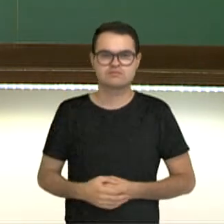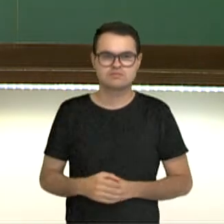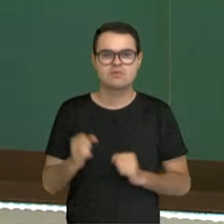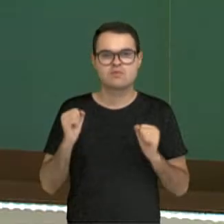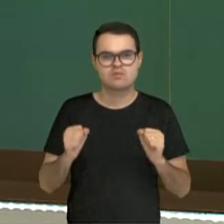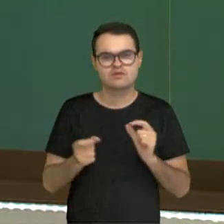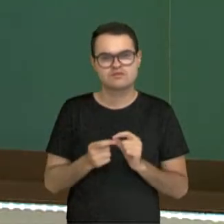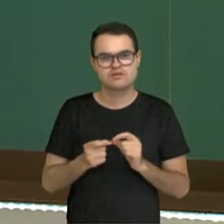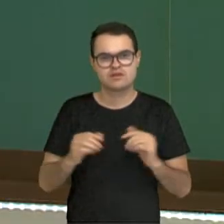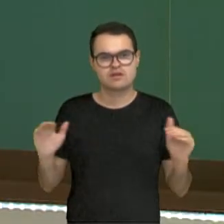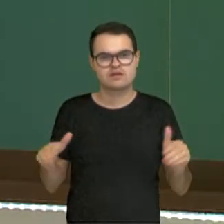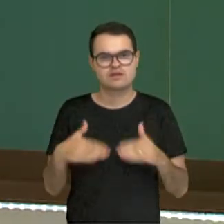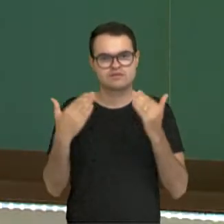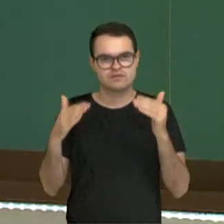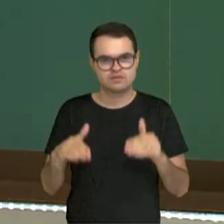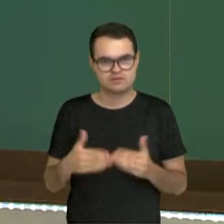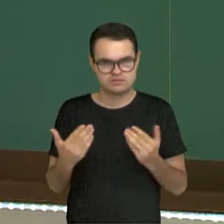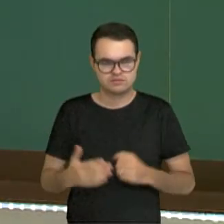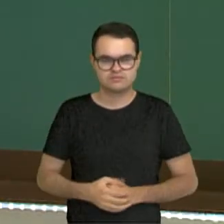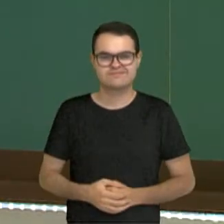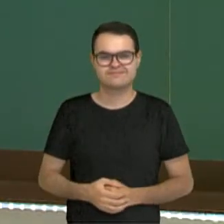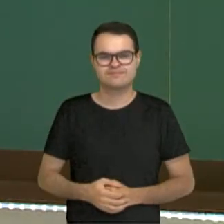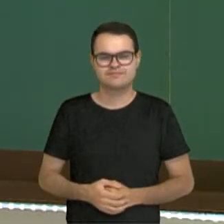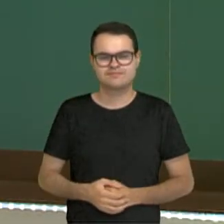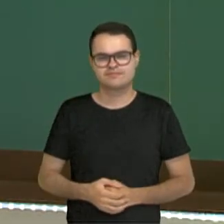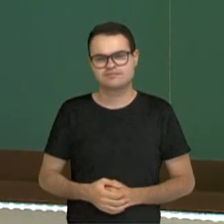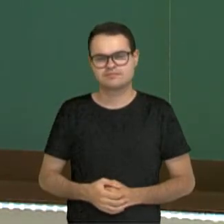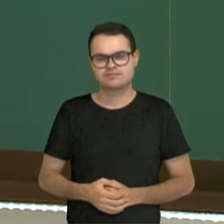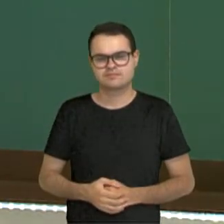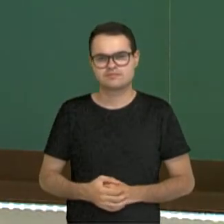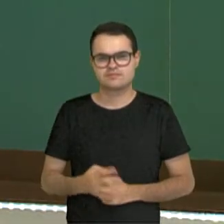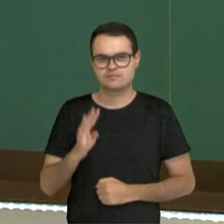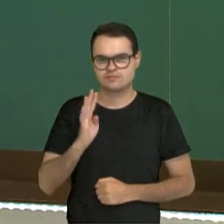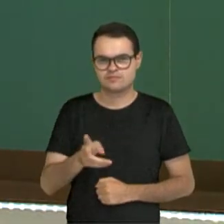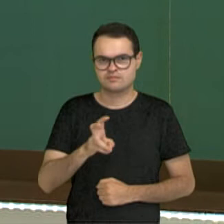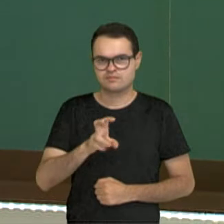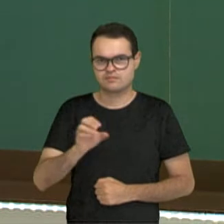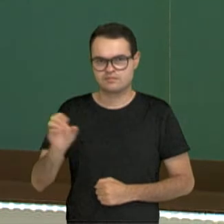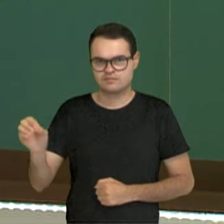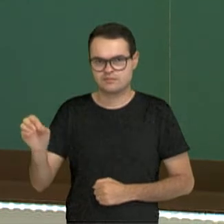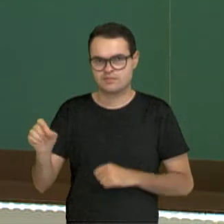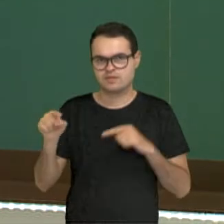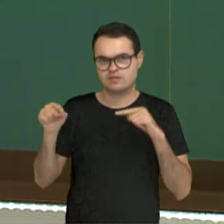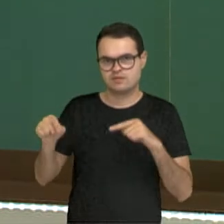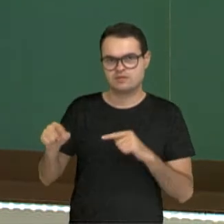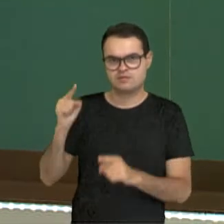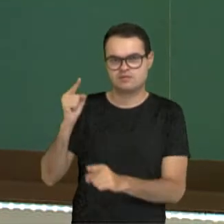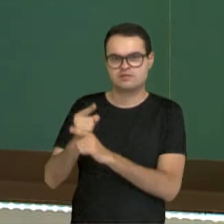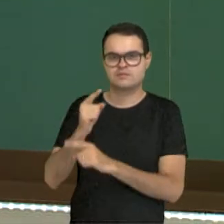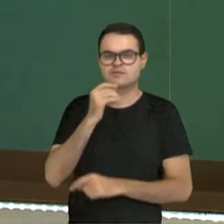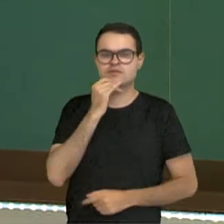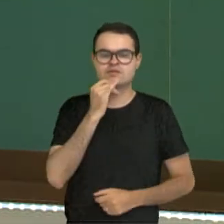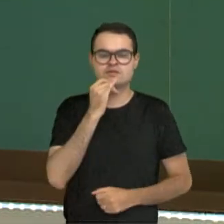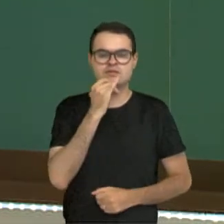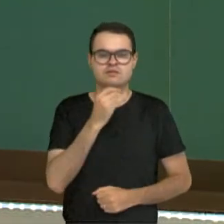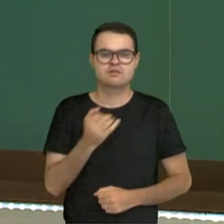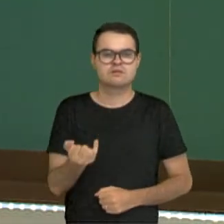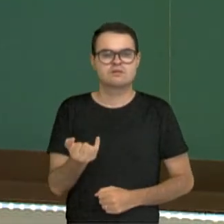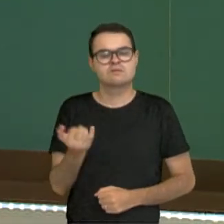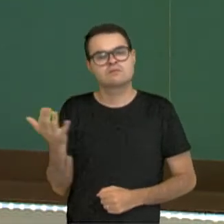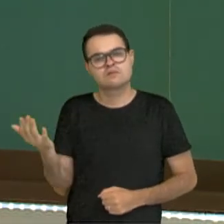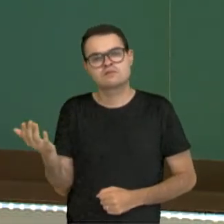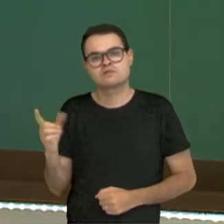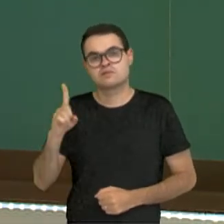trabalhar com as equivalências. Então, por exemplo, o 4.500, aqui para eu descobrir, por exemplo, quanto que